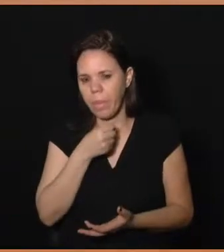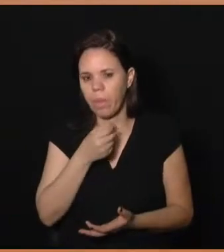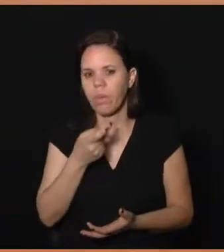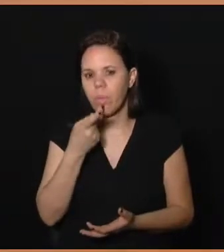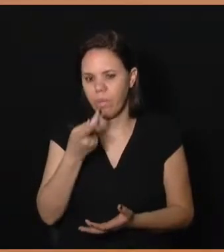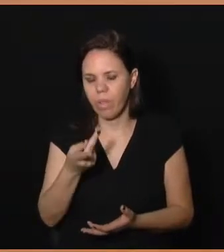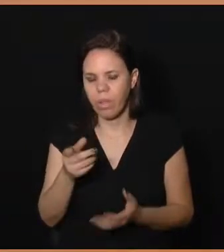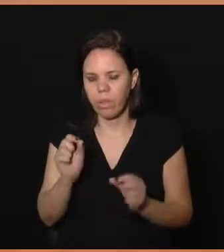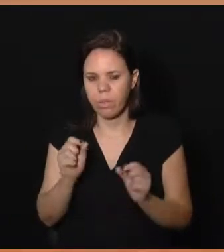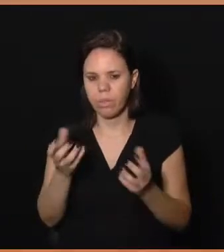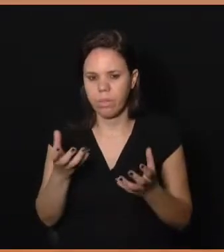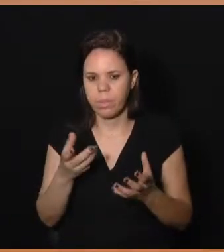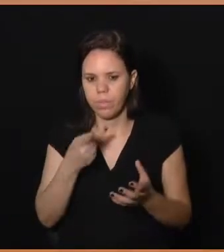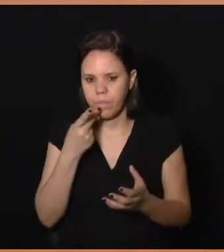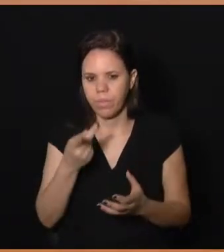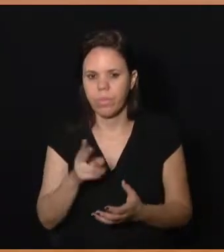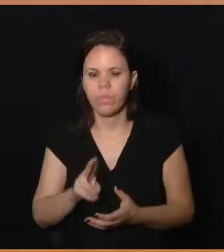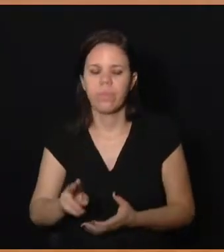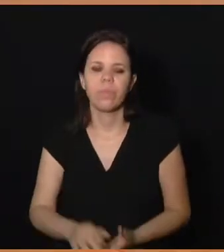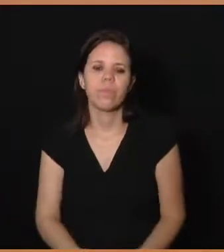aberto para quem quiser fazer uso.